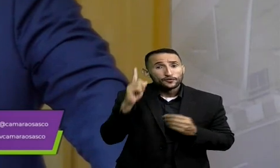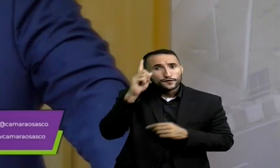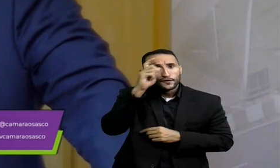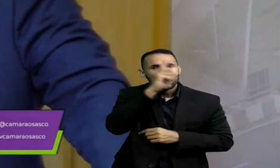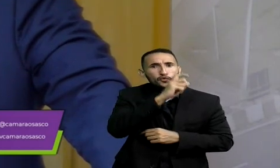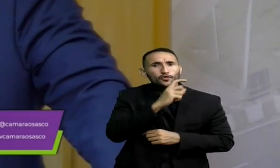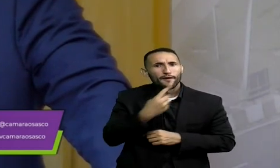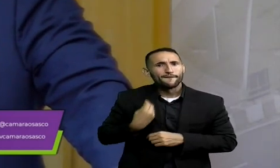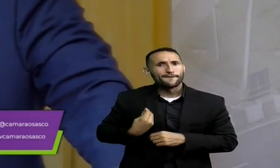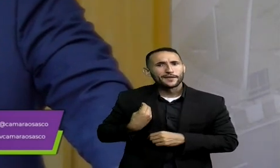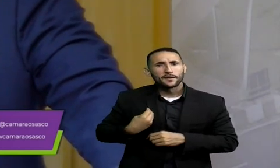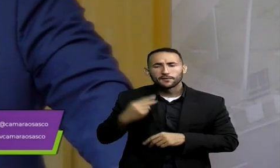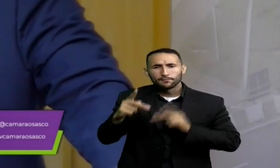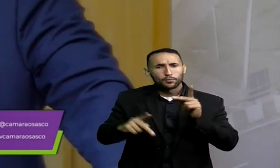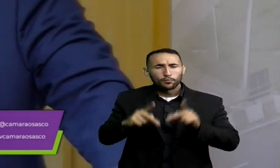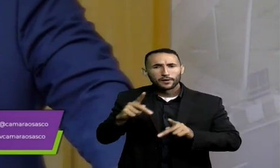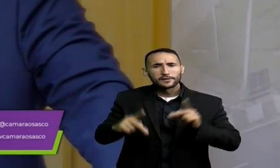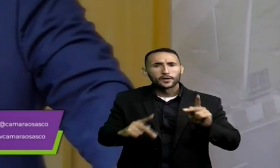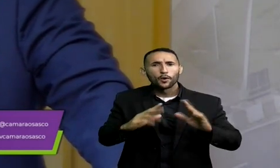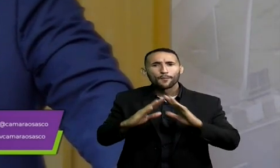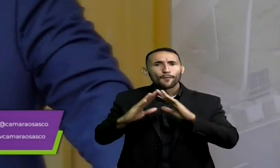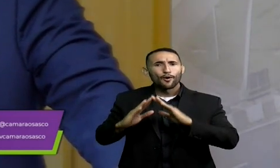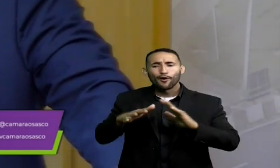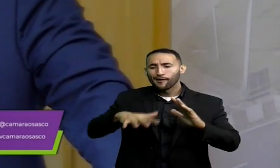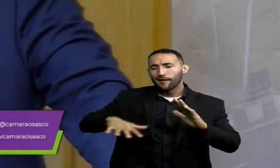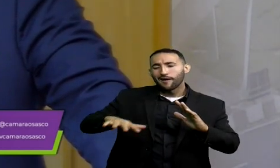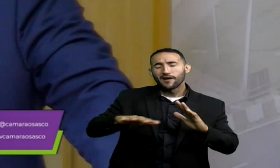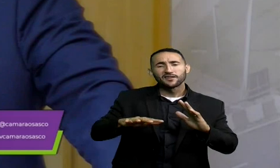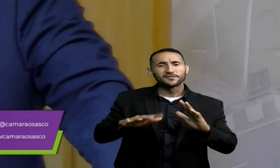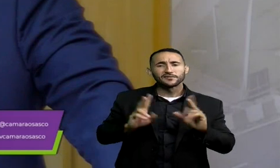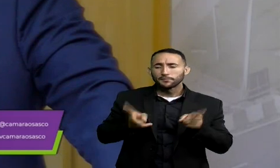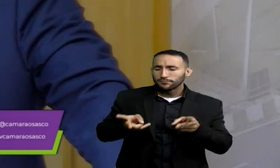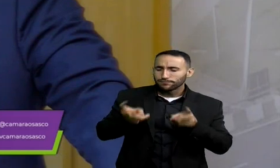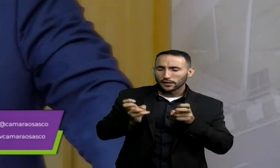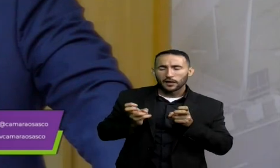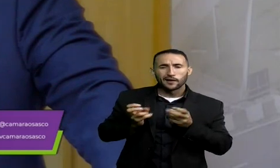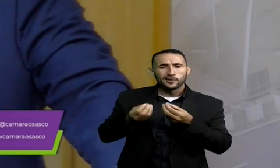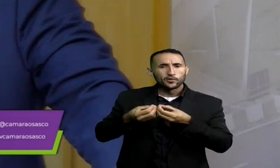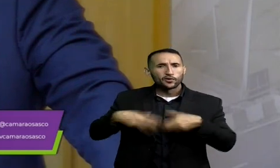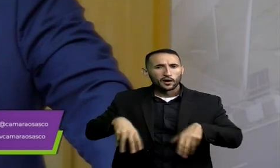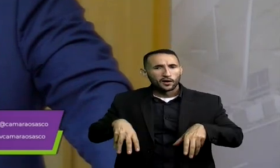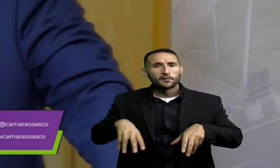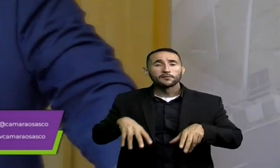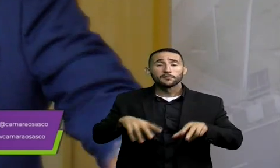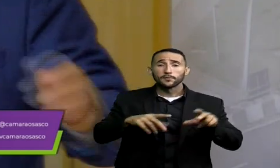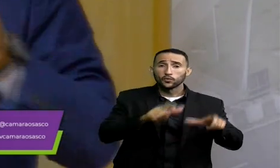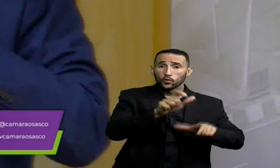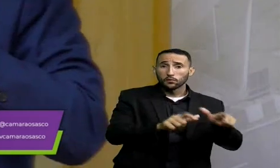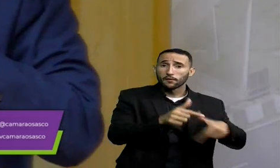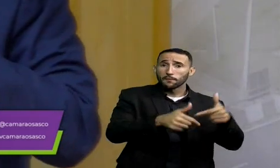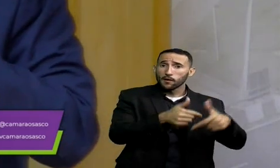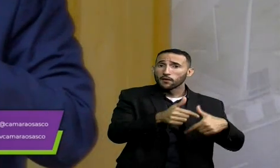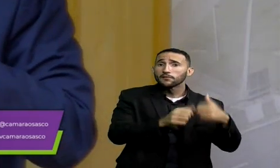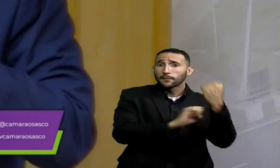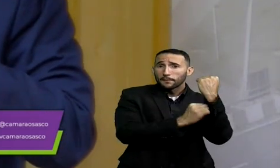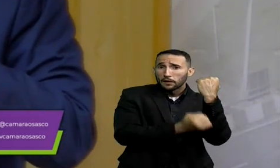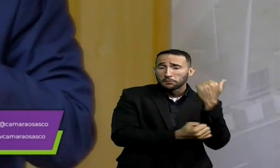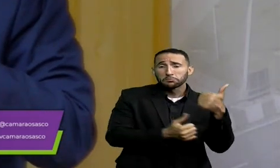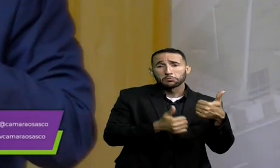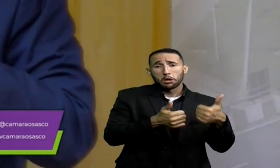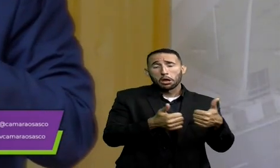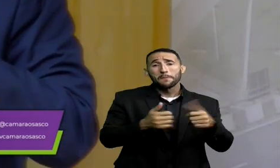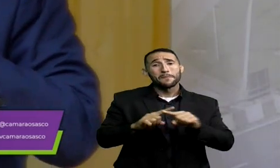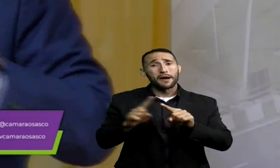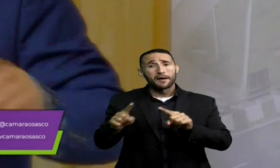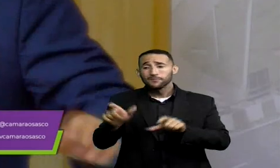trabalhador com a Sabesp o povo trabalhador pagador dos seus